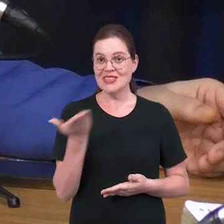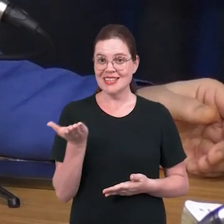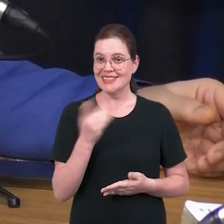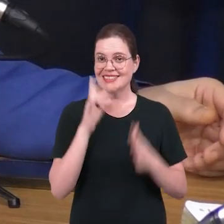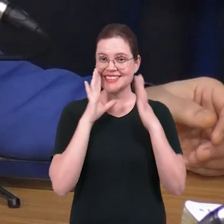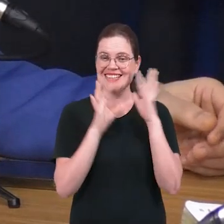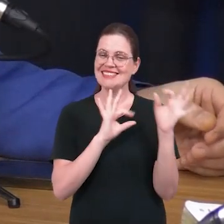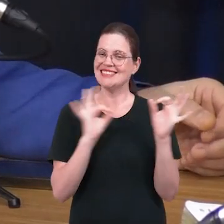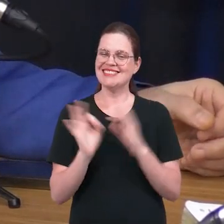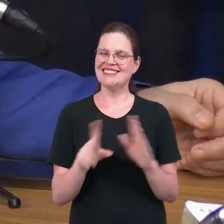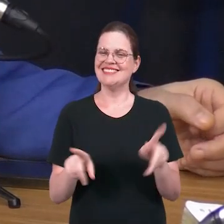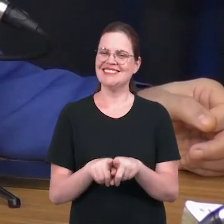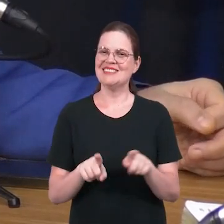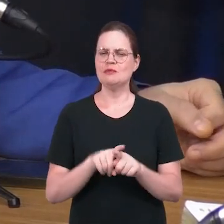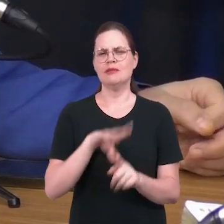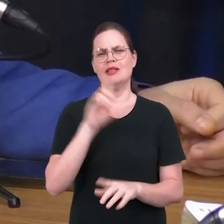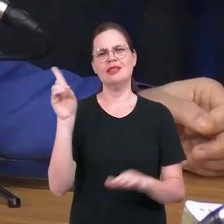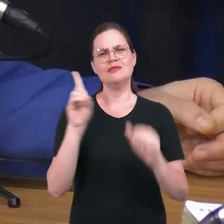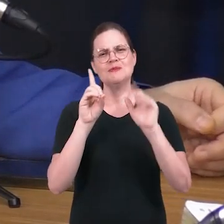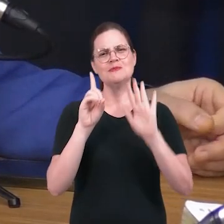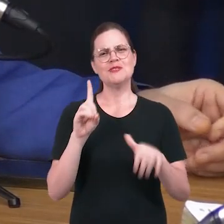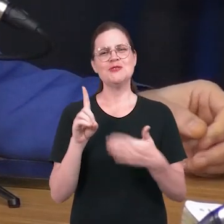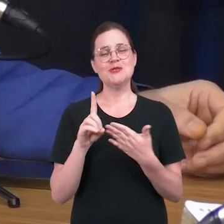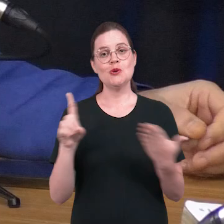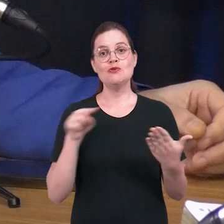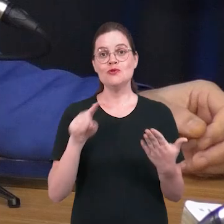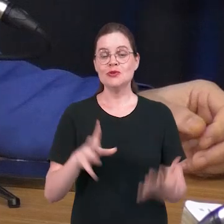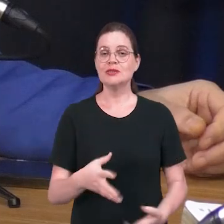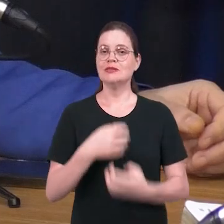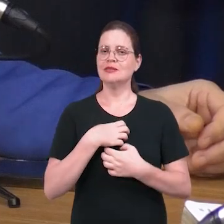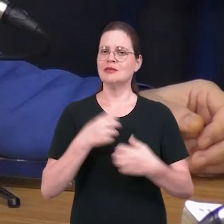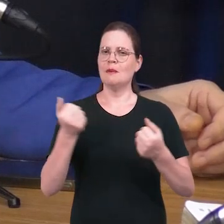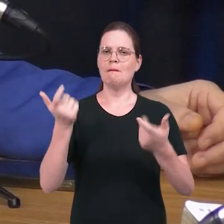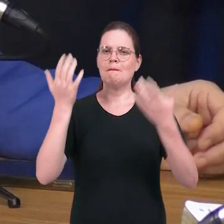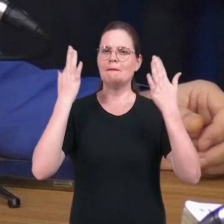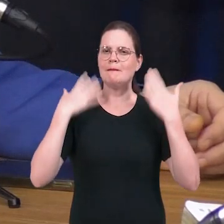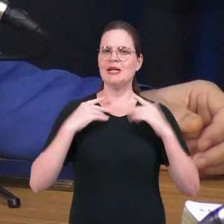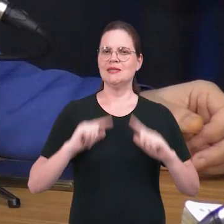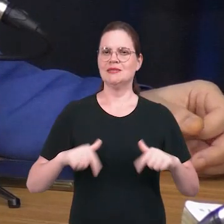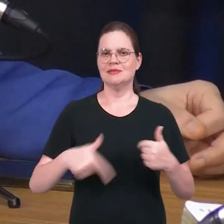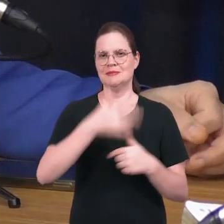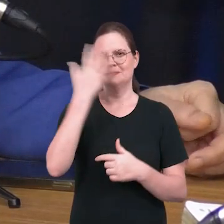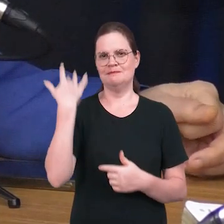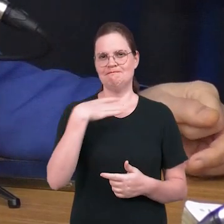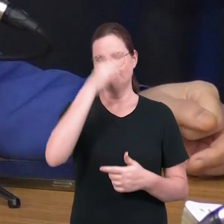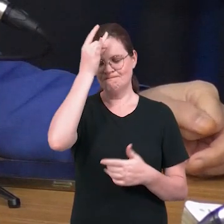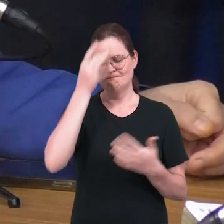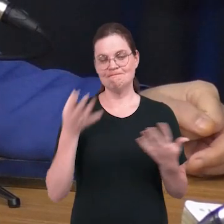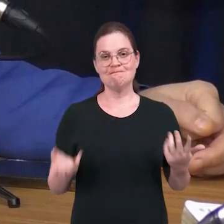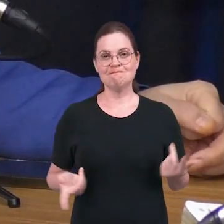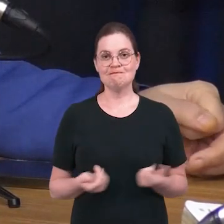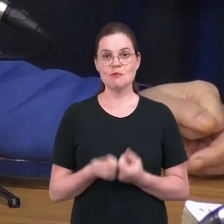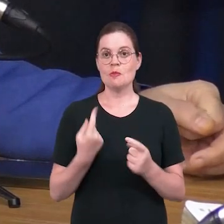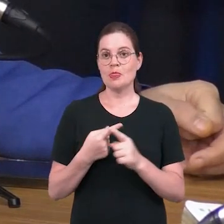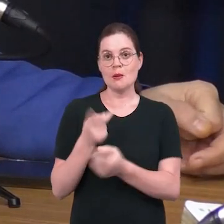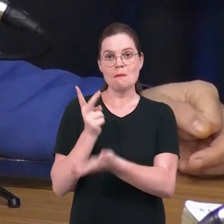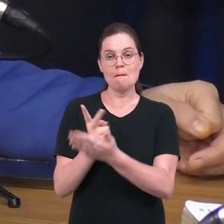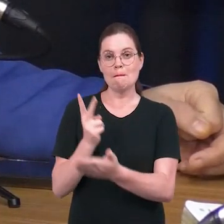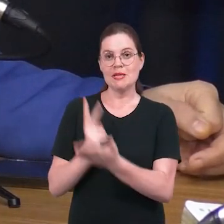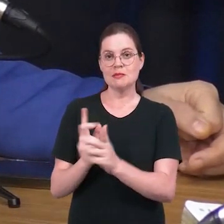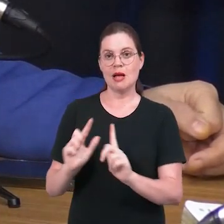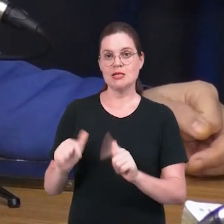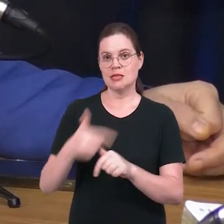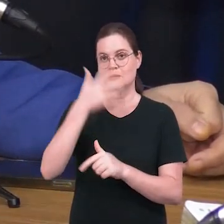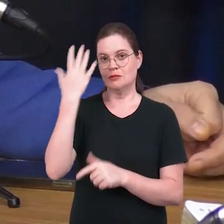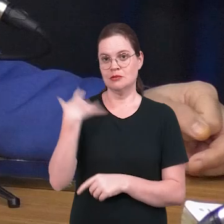você que está nos acompanhando, que Deus te abençoe, que você viva também essa operação maravilhosa, porque o mesmo